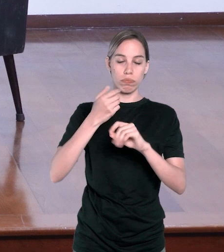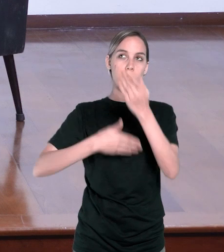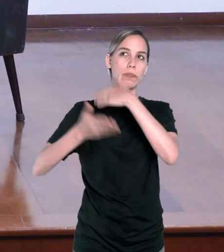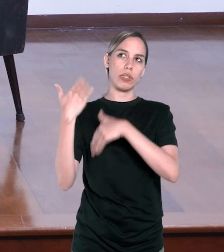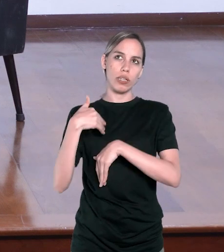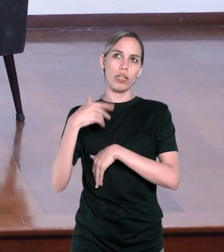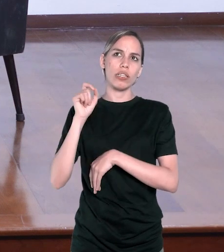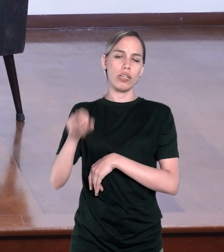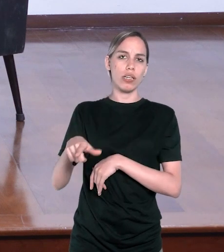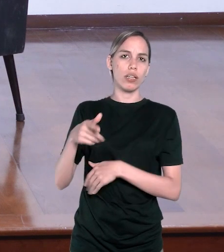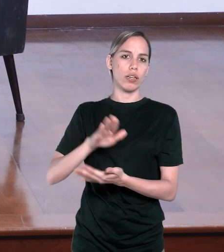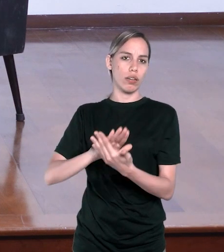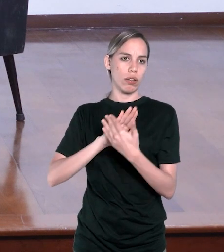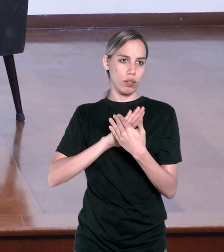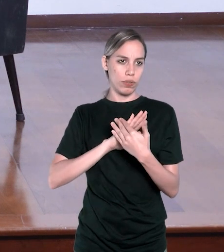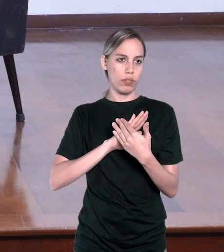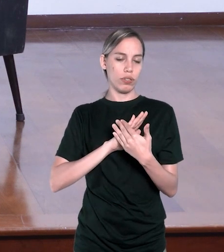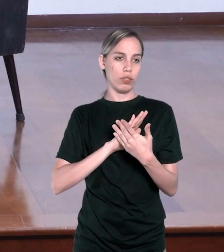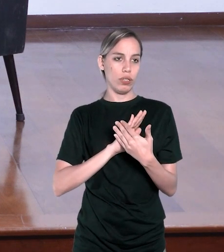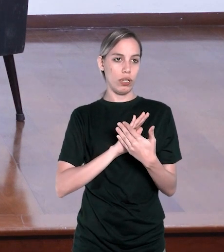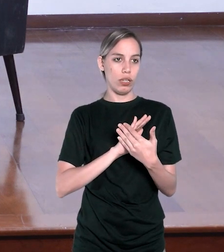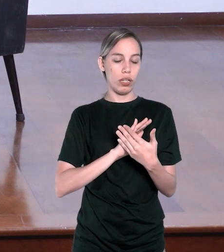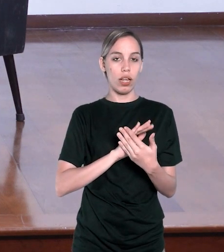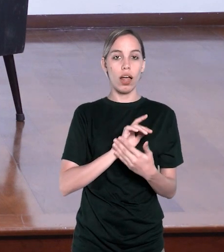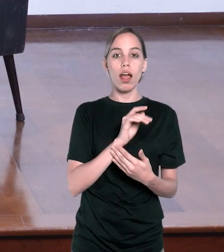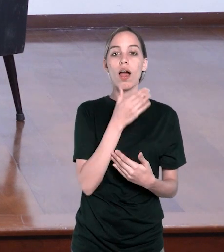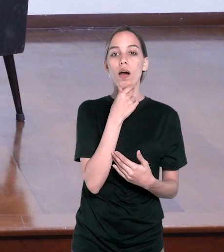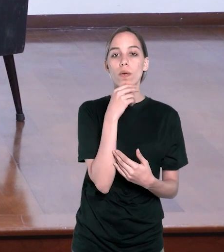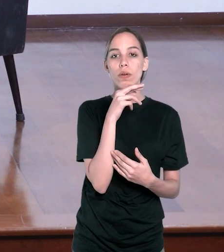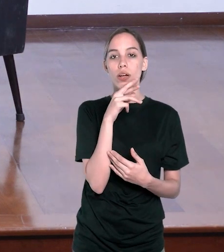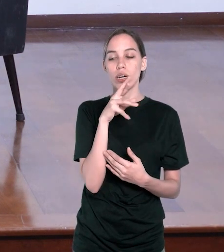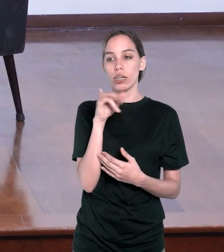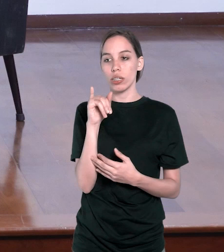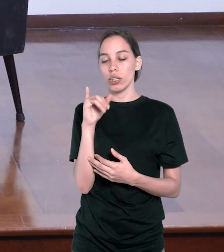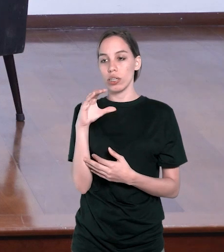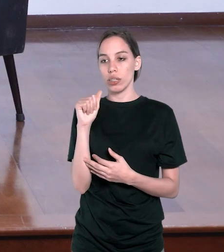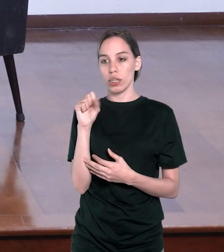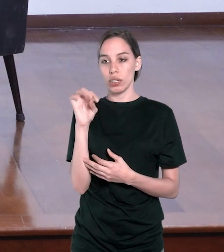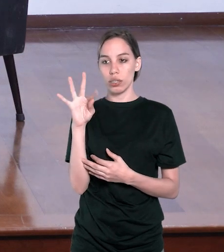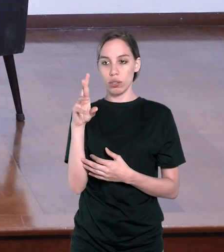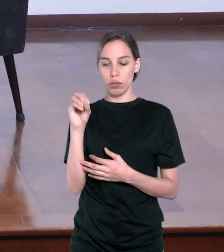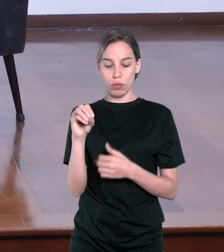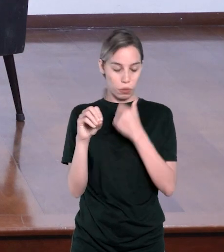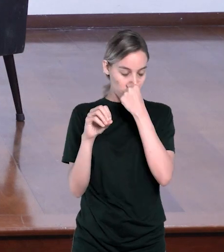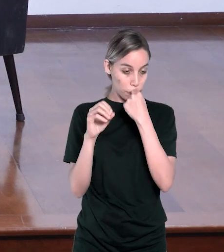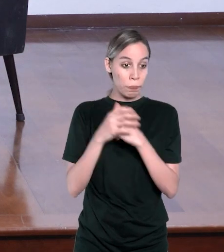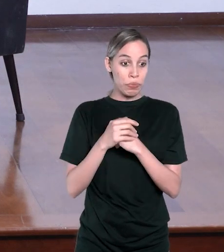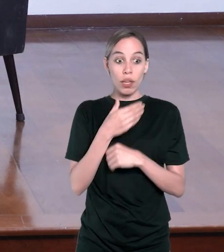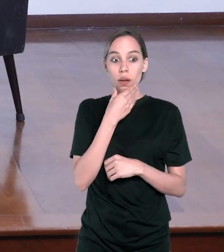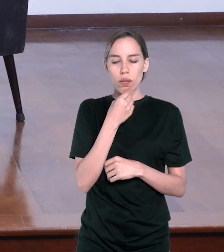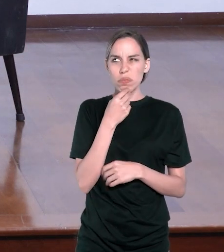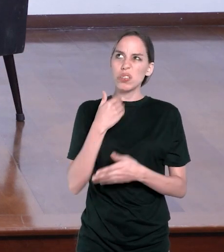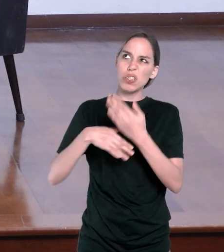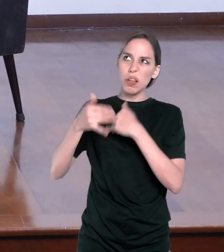ajudou a montar esse projeto foi o Rui Castro. Eu liguei para ele, na época, isso era início dos anos 2000,